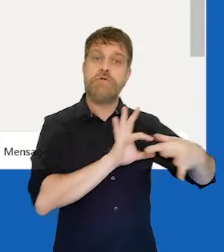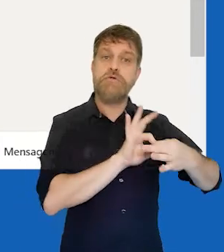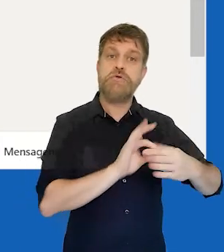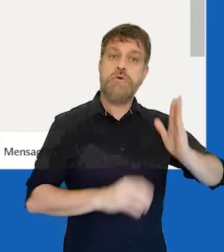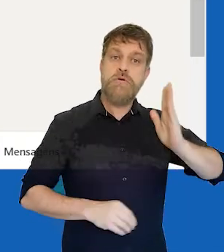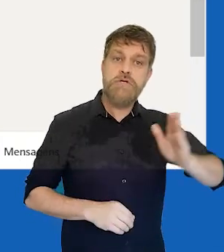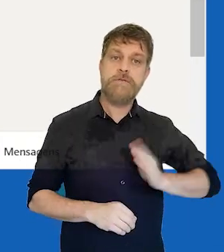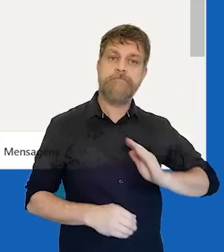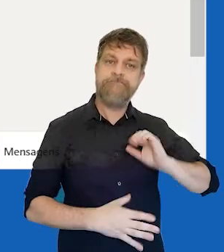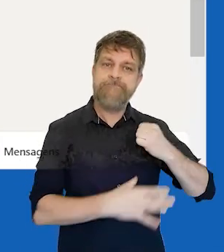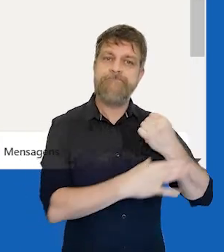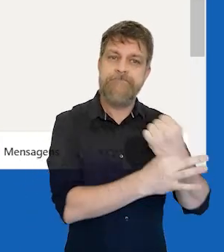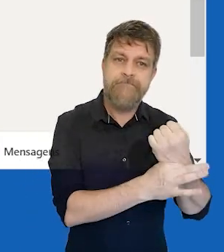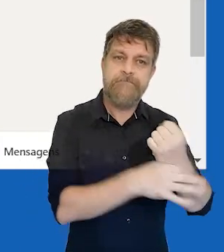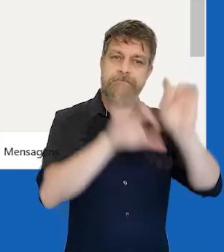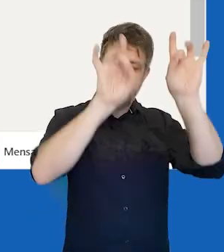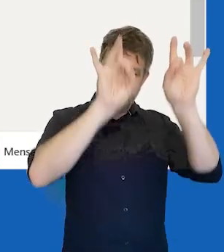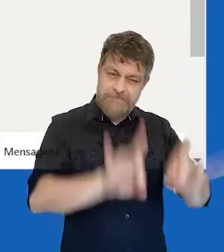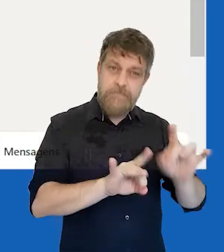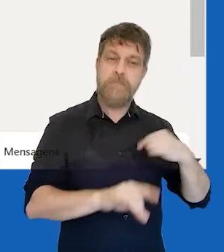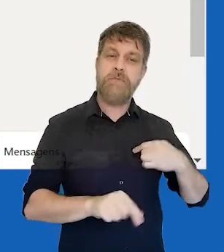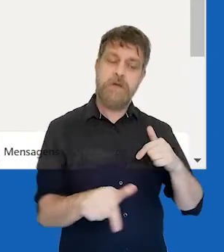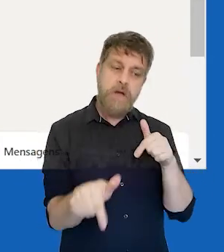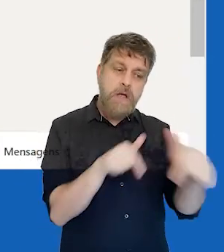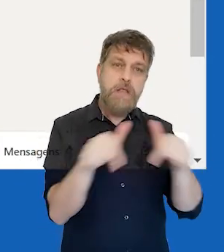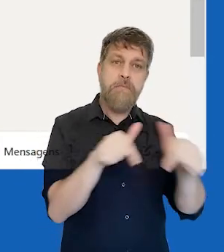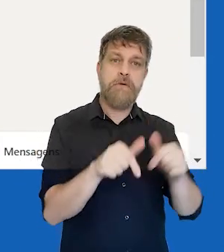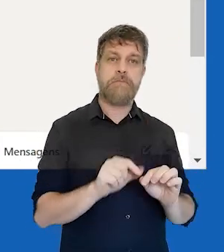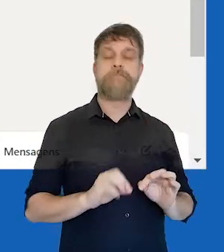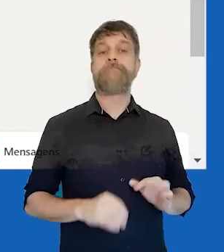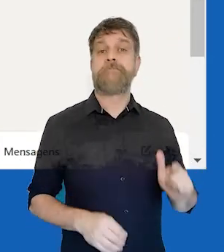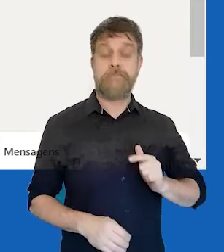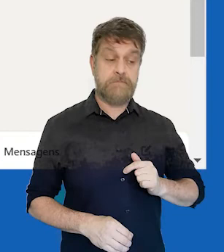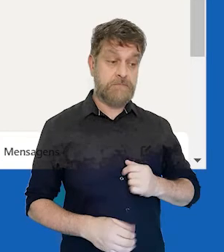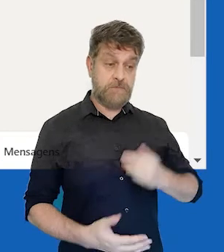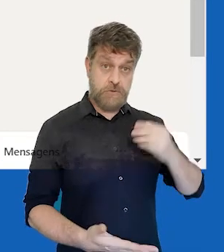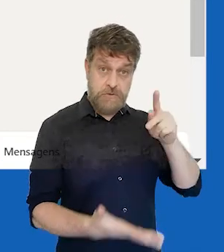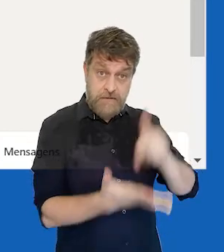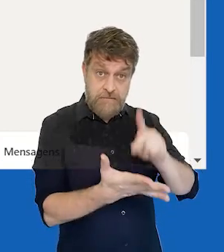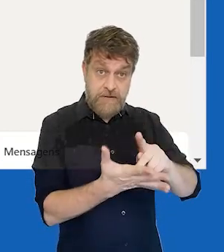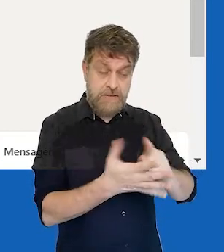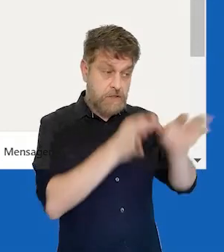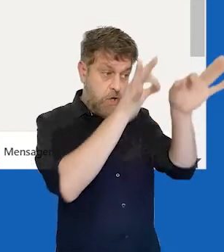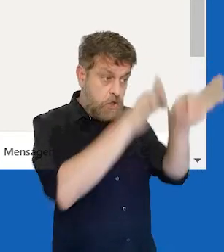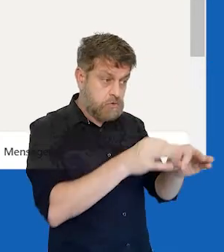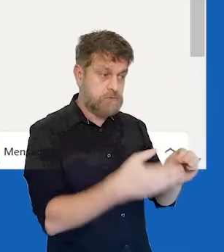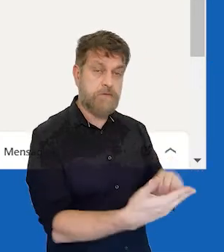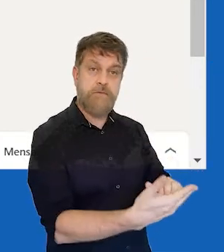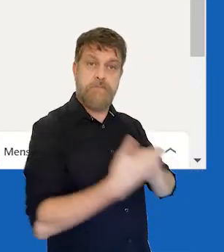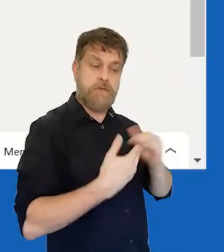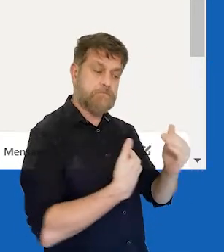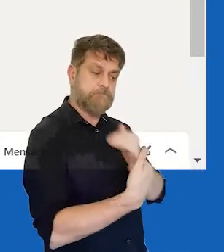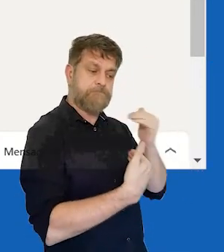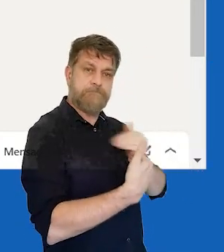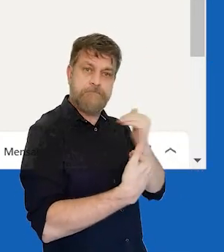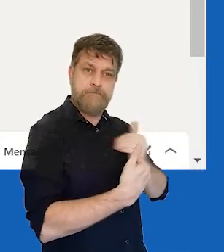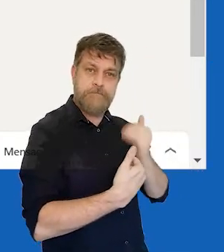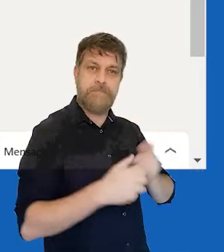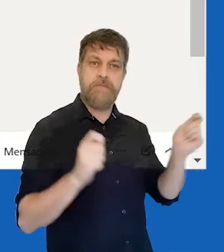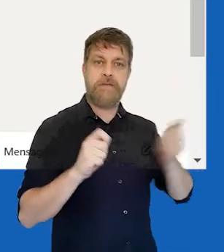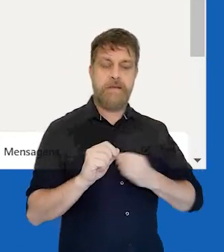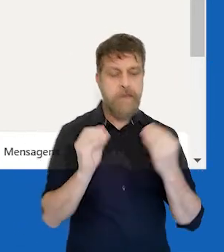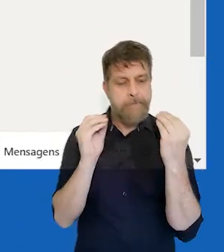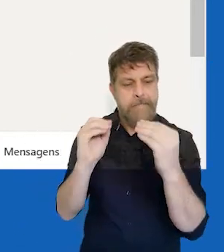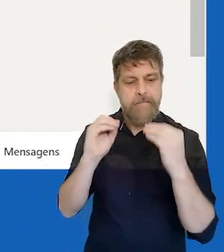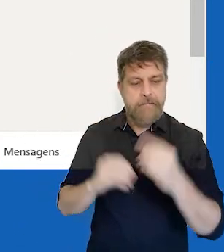elas que garante que realmente você teve uma a situação Porque quanto mais sincera e justa for essa recomendação mas ela